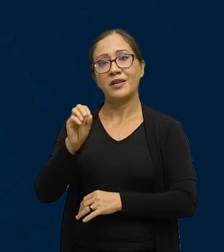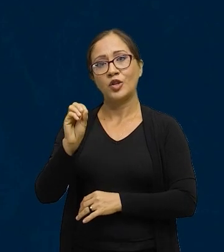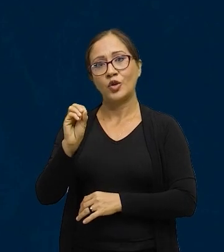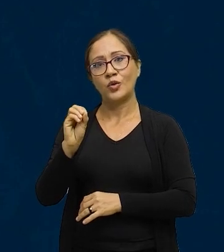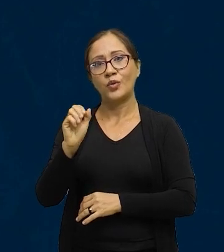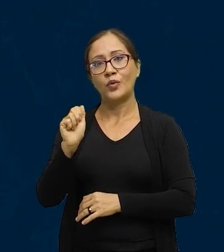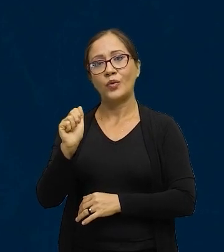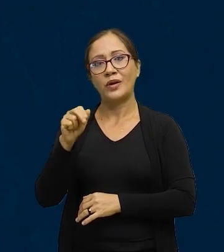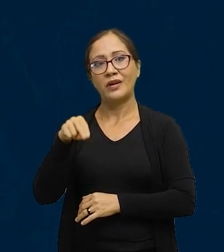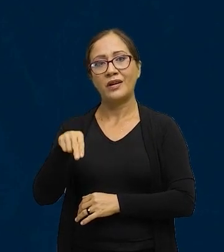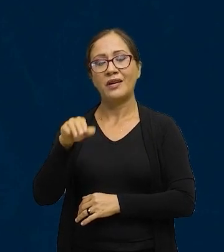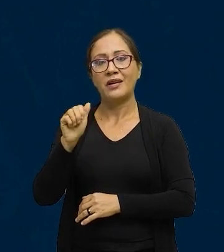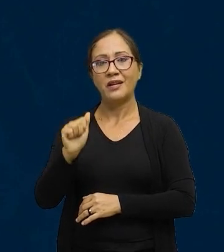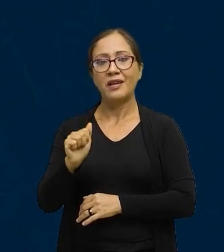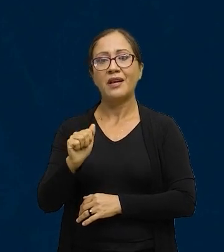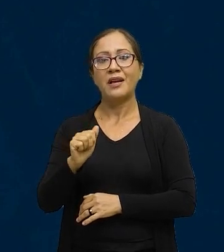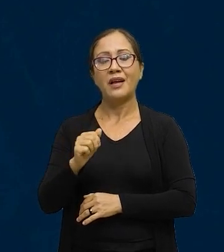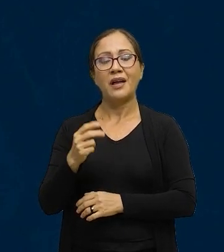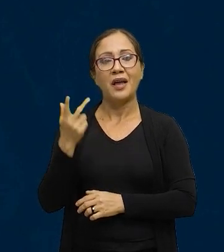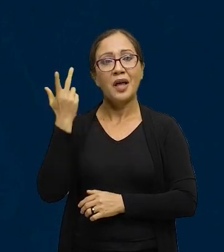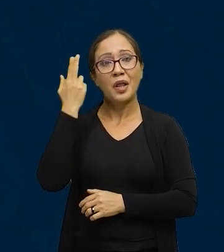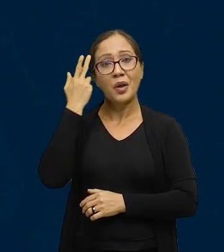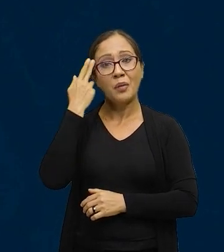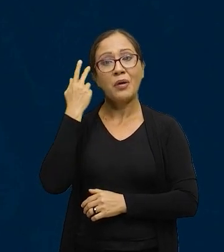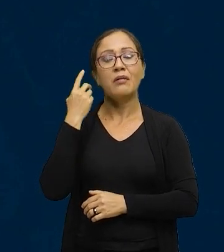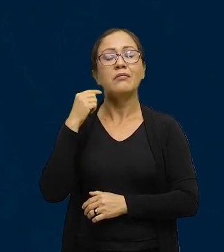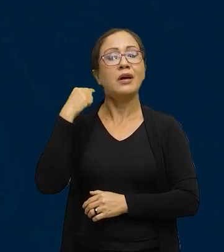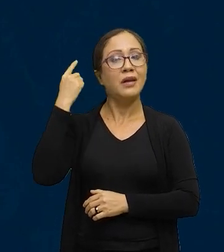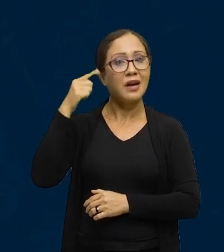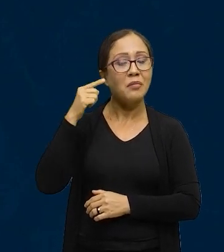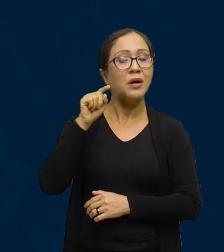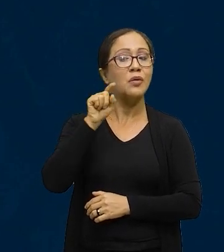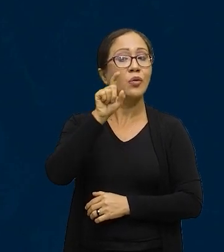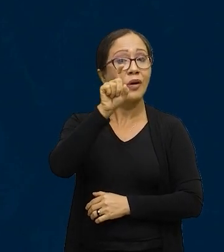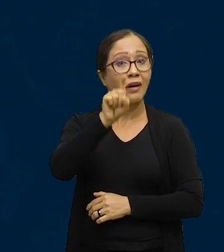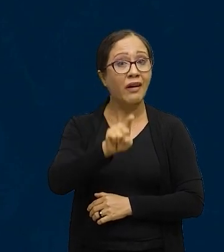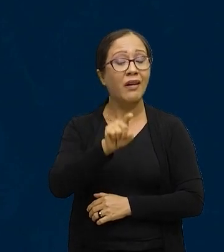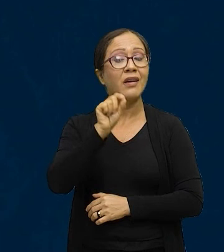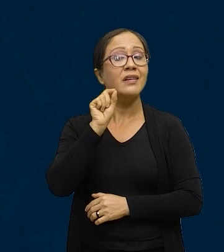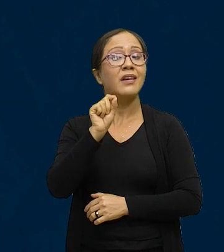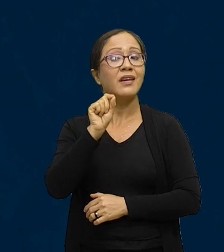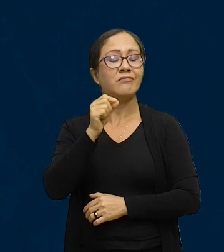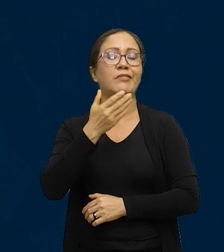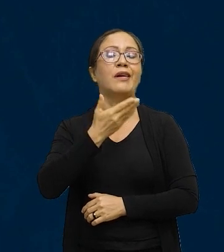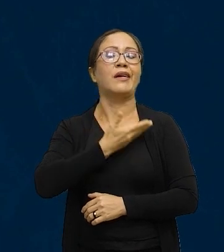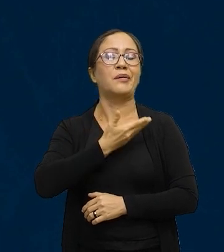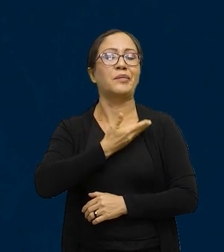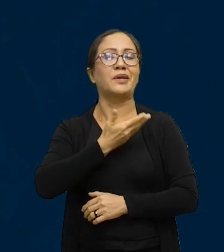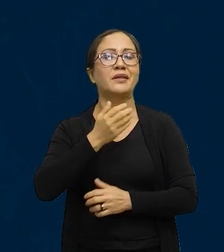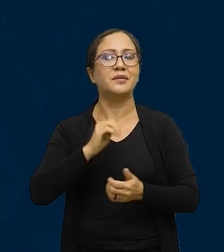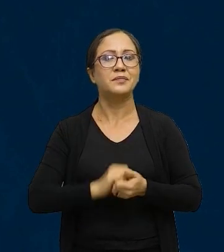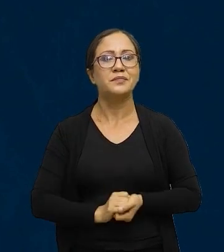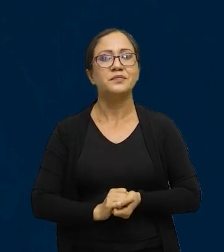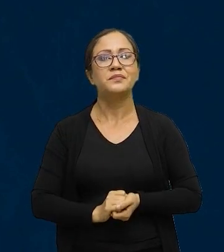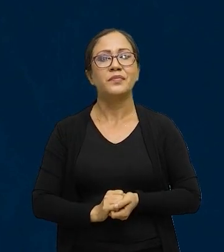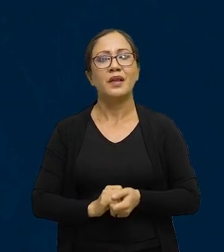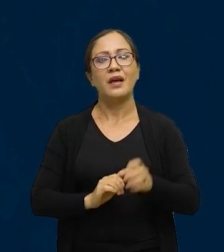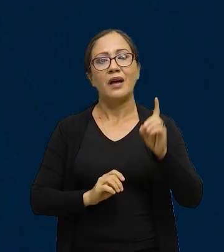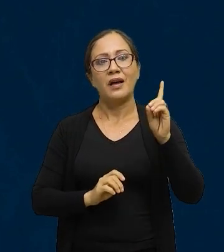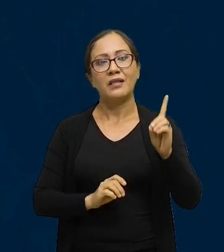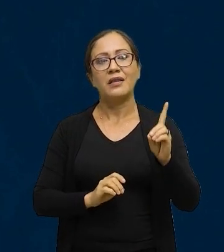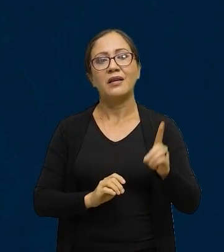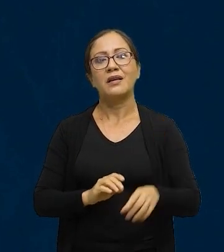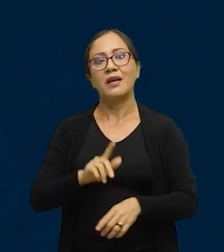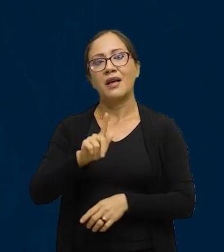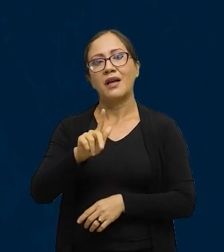amiga. Por que que se dá essa certeza? Será que não? Gabi conhece o ex-namorado